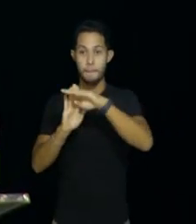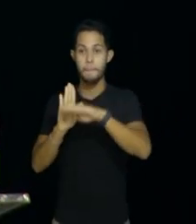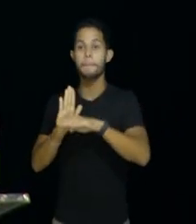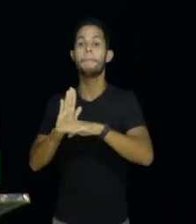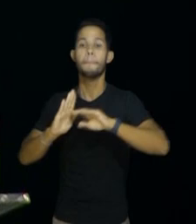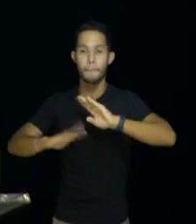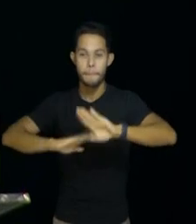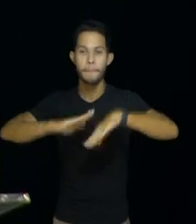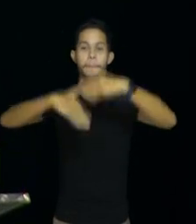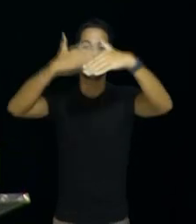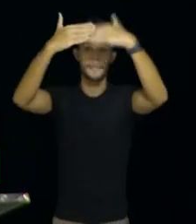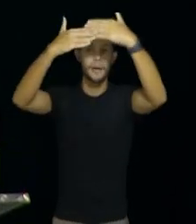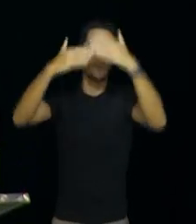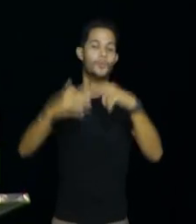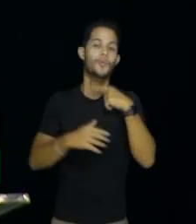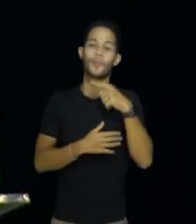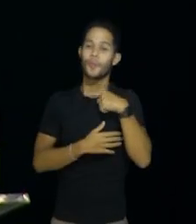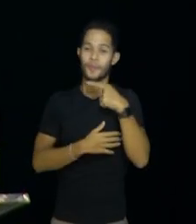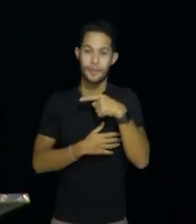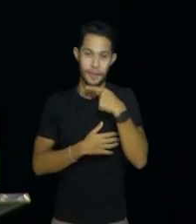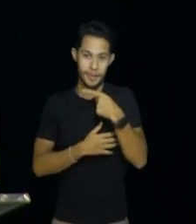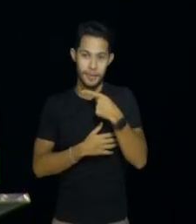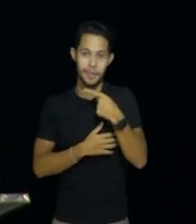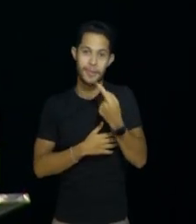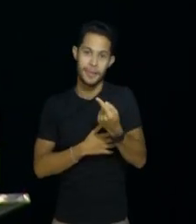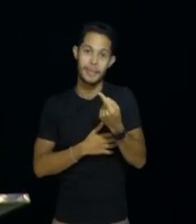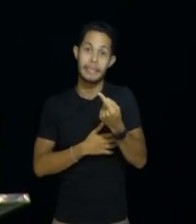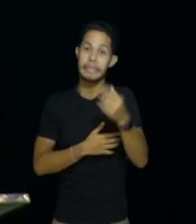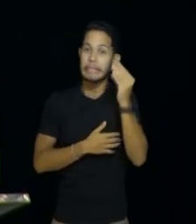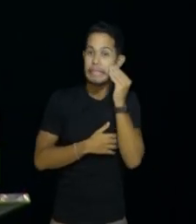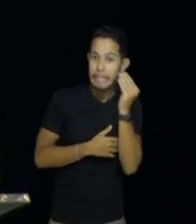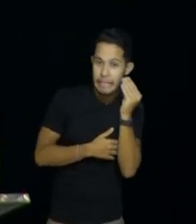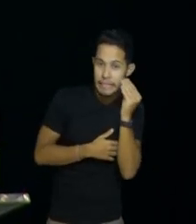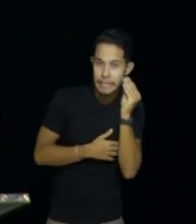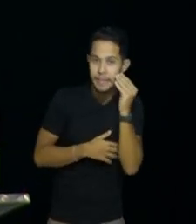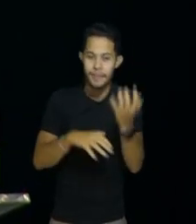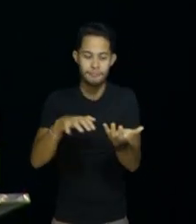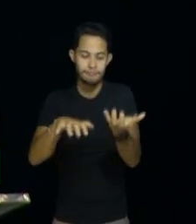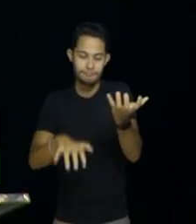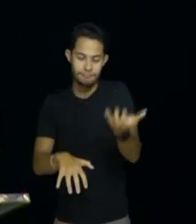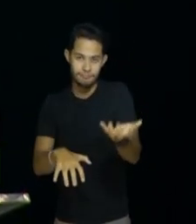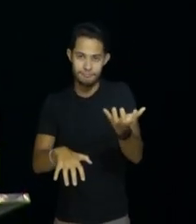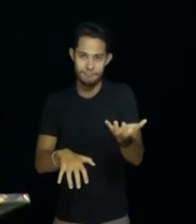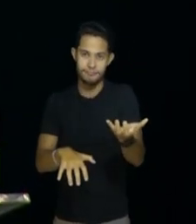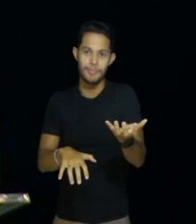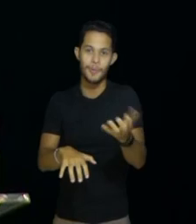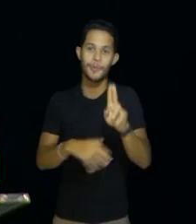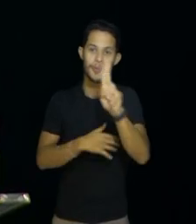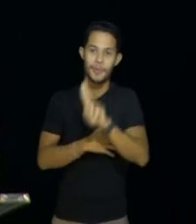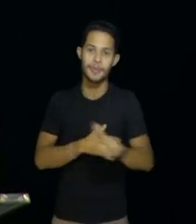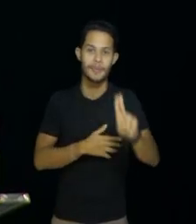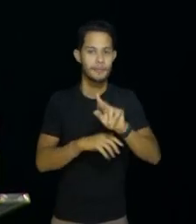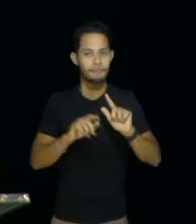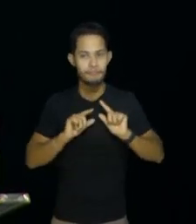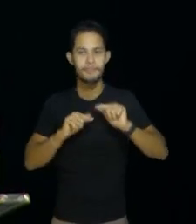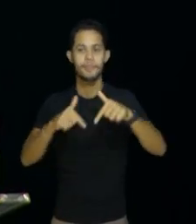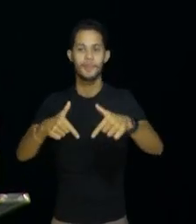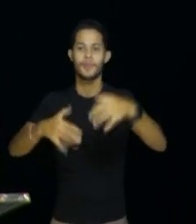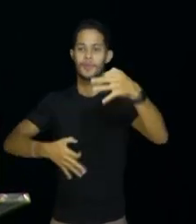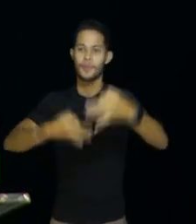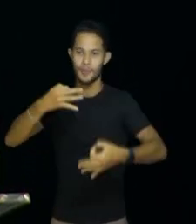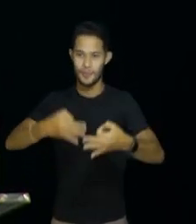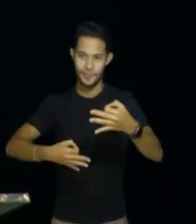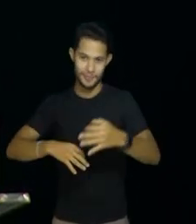isso, avançar com essas pautas no Supremo Tribunal Federal, muitas vezes, através do ativismo judicial. Então, se